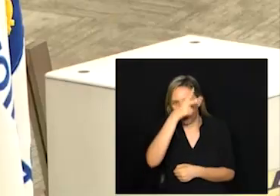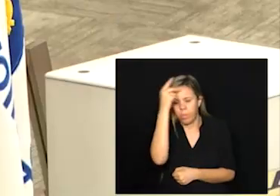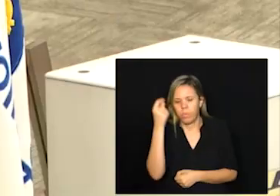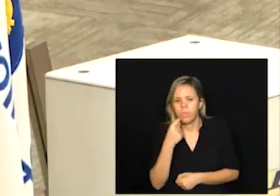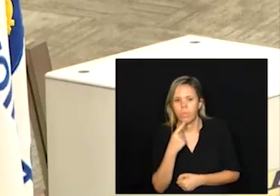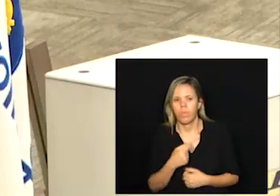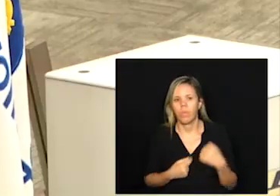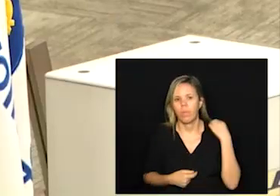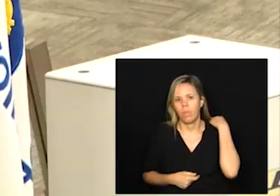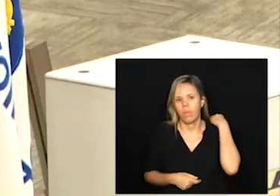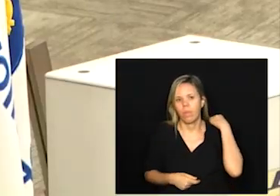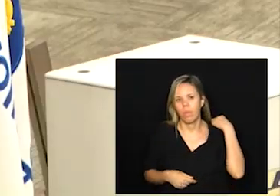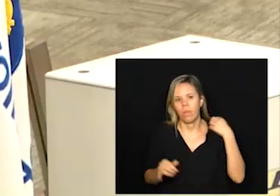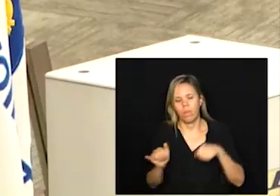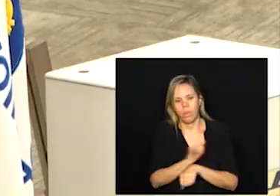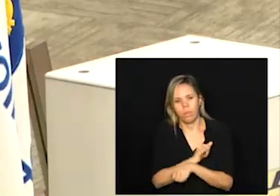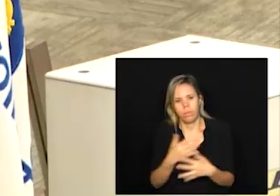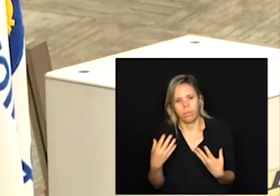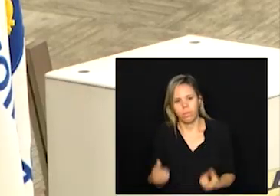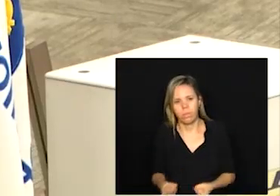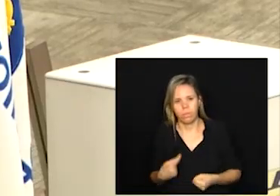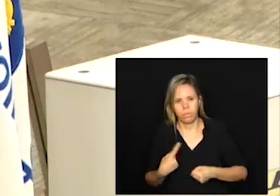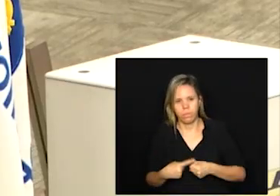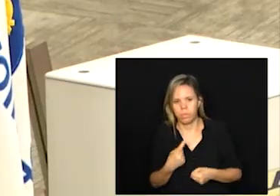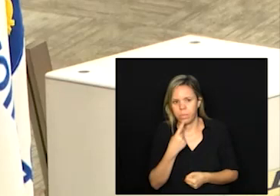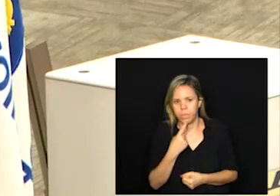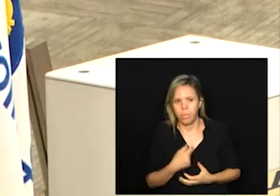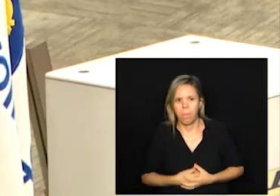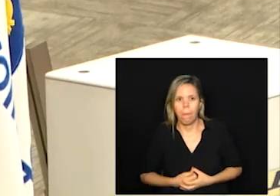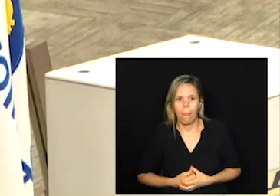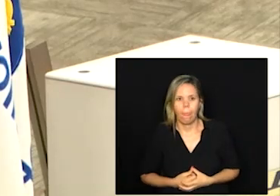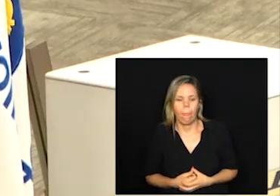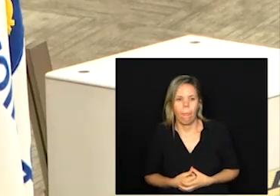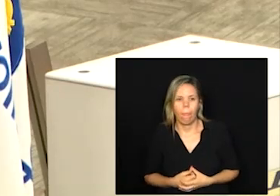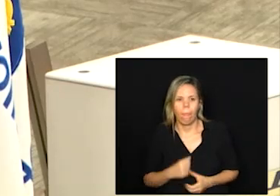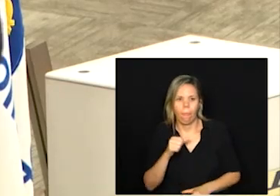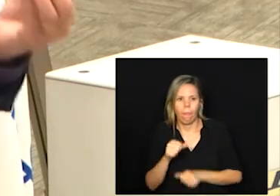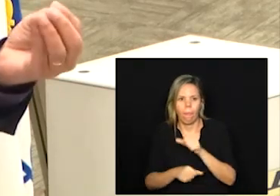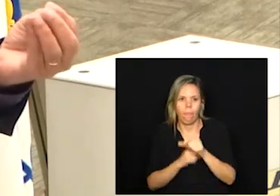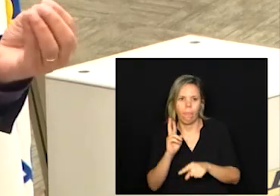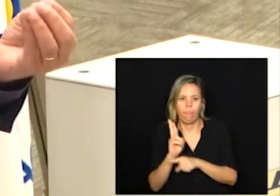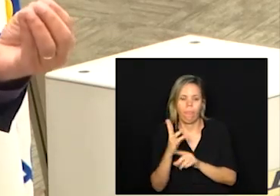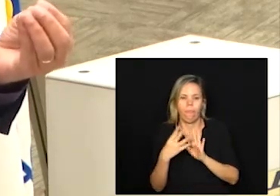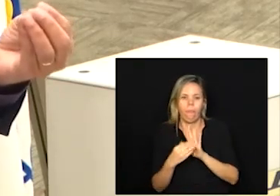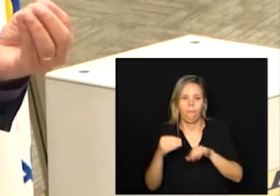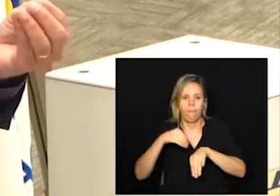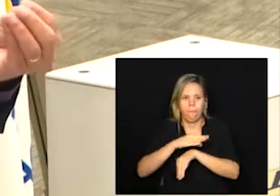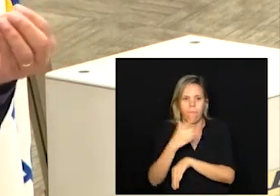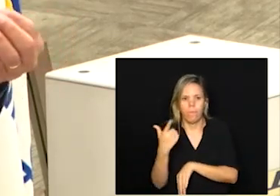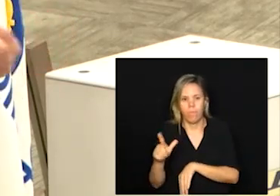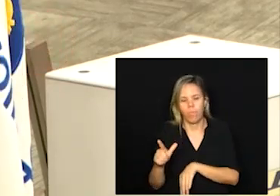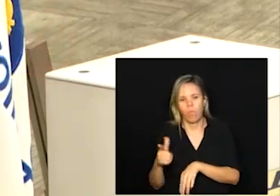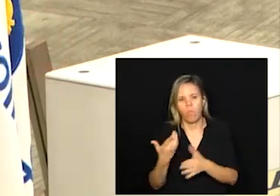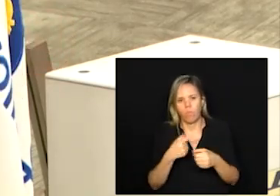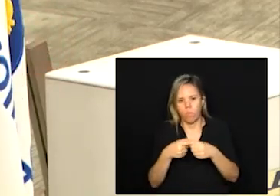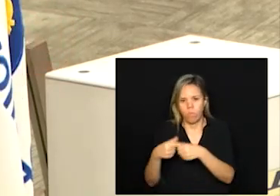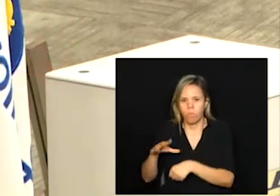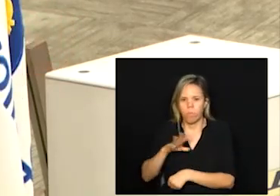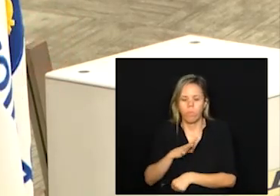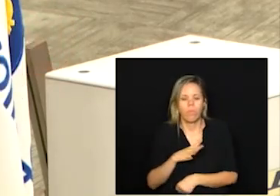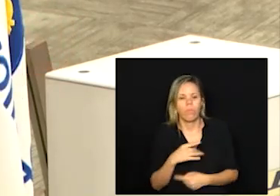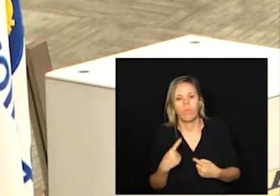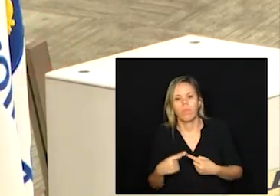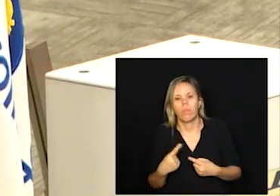ensino. A estratégia adotada pela rede municipal de Campinas se tornou até referência para outros municípios,